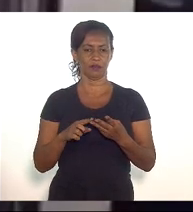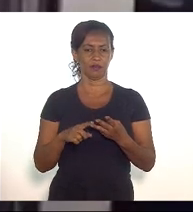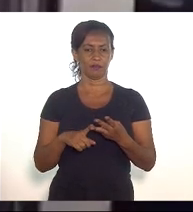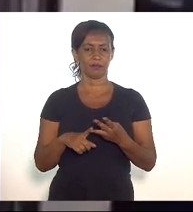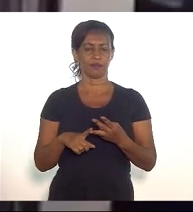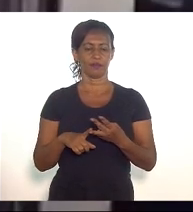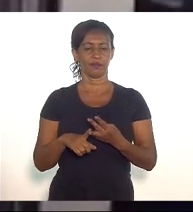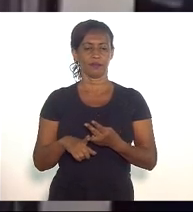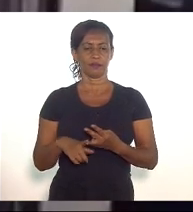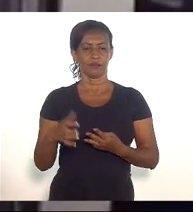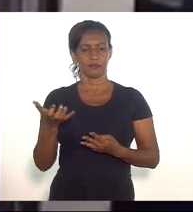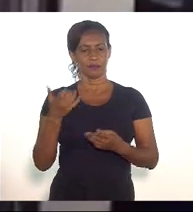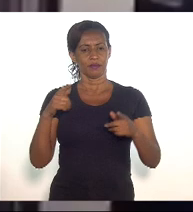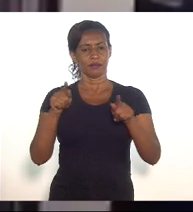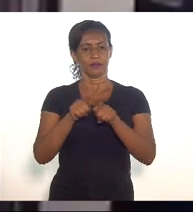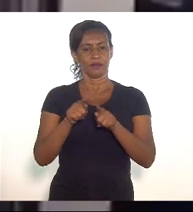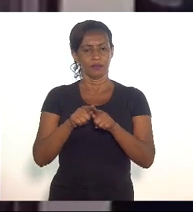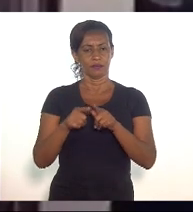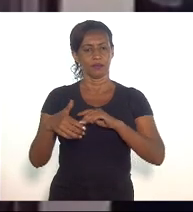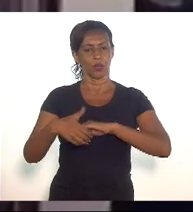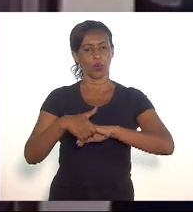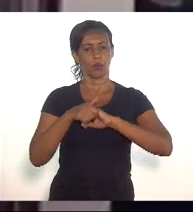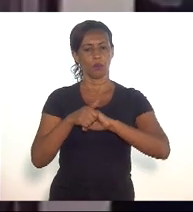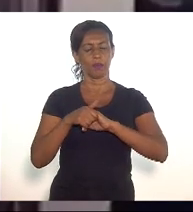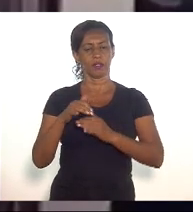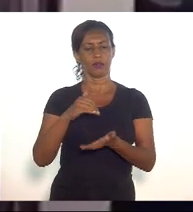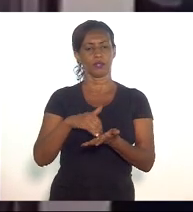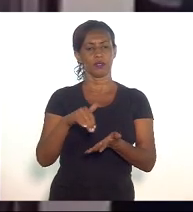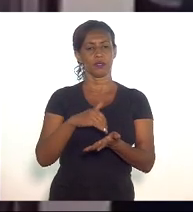quero também cumprimentar o secretário